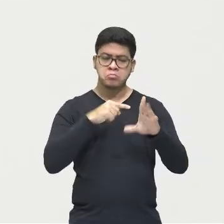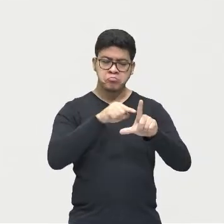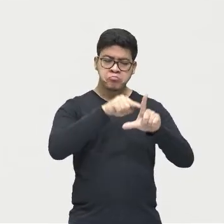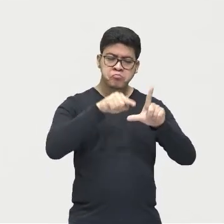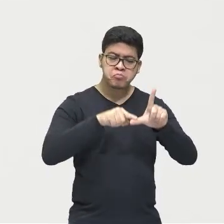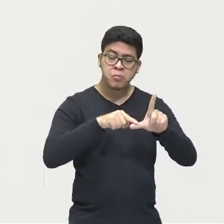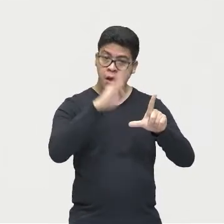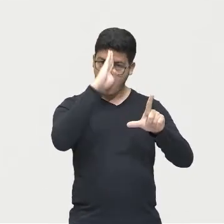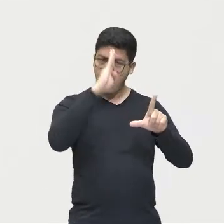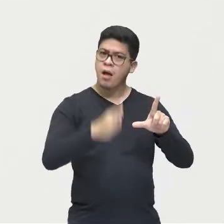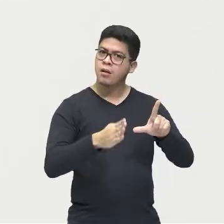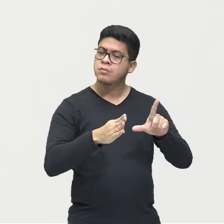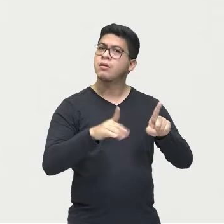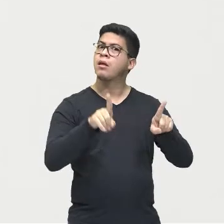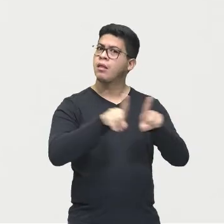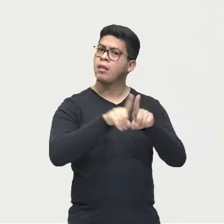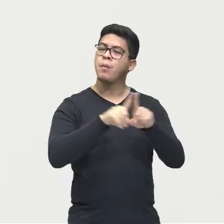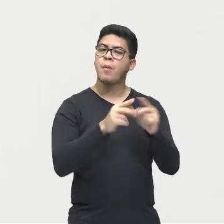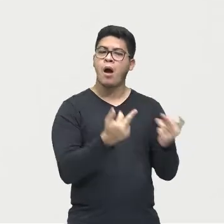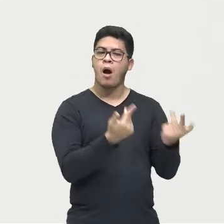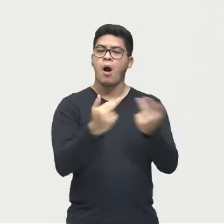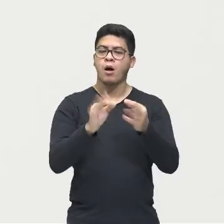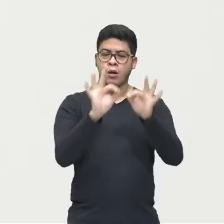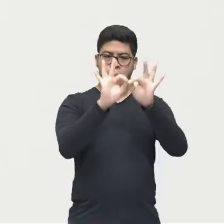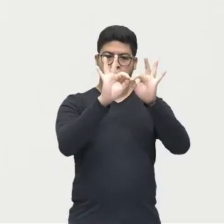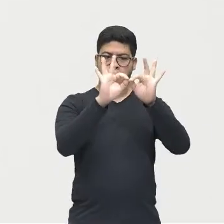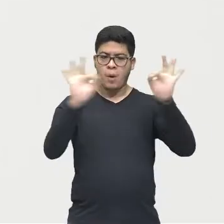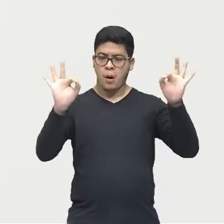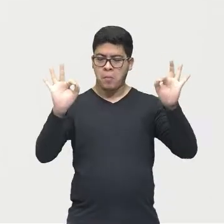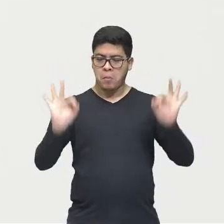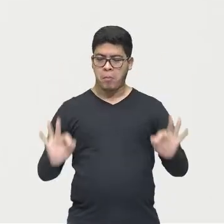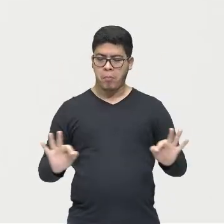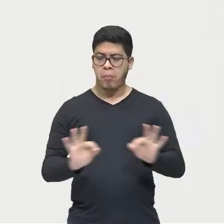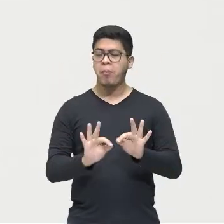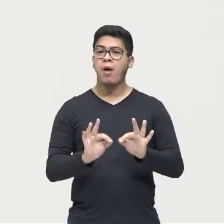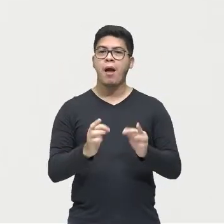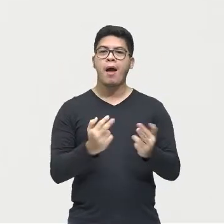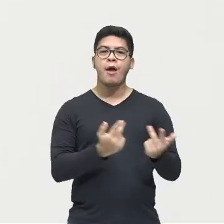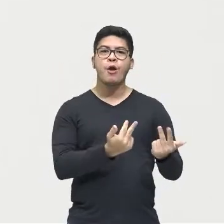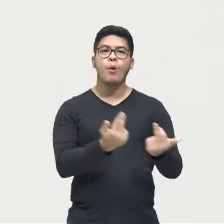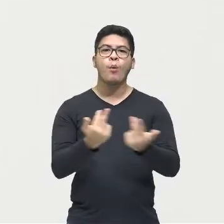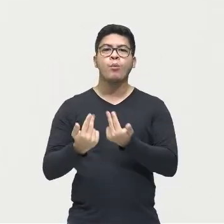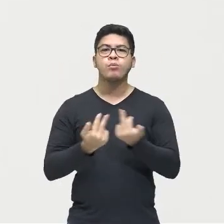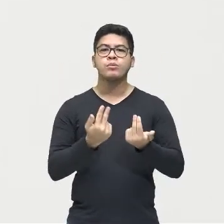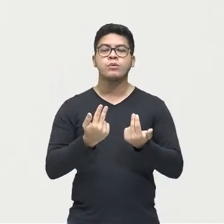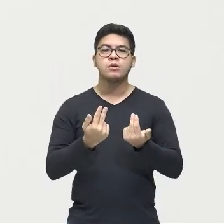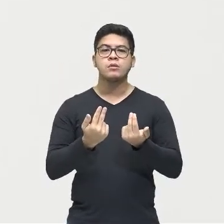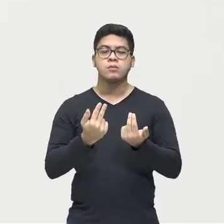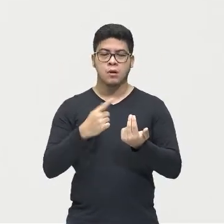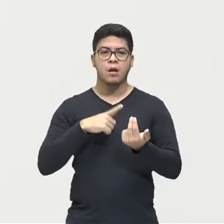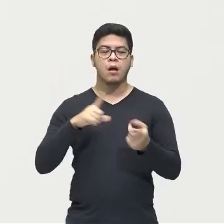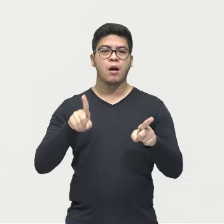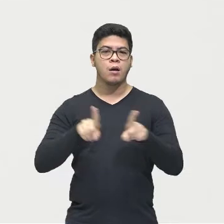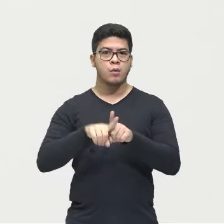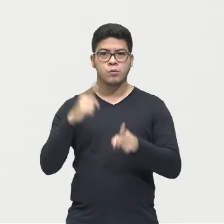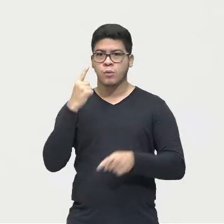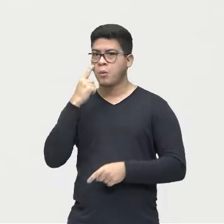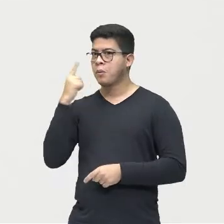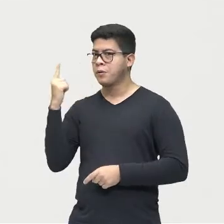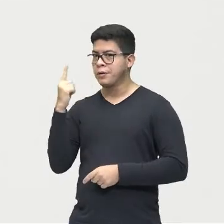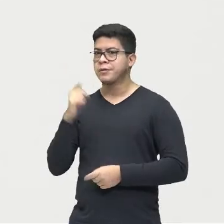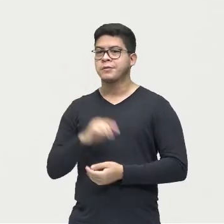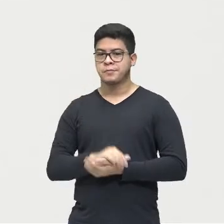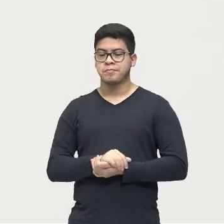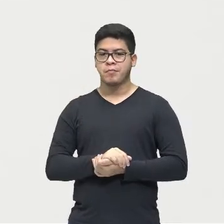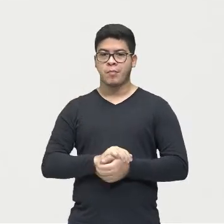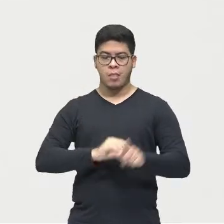possui lados iguais, né? Então isso daqui já não é novidade. Todos esses ângulos internos aqui são retos, ou